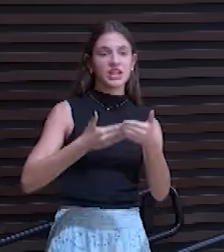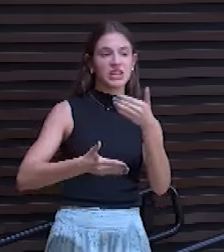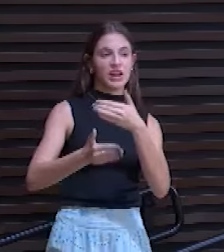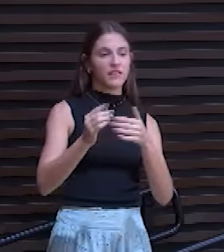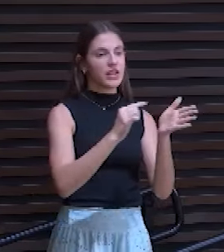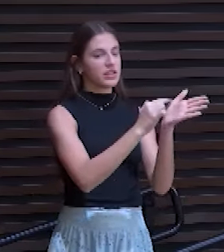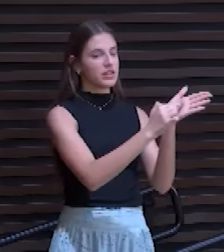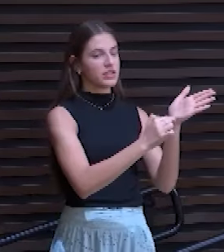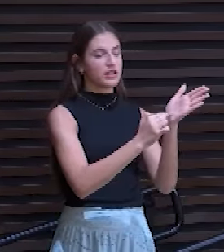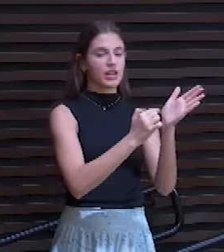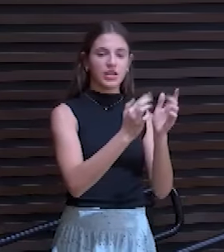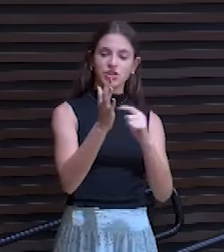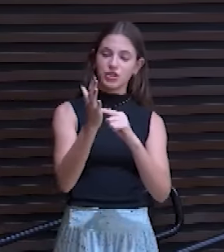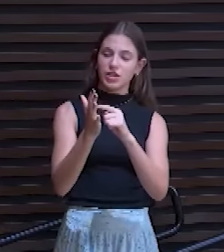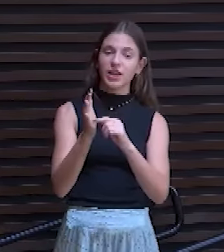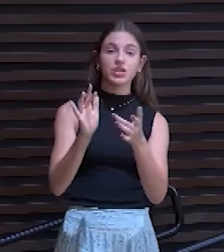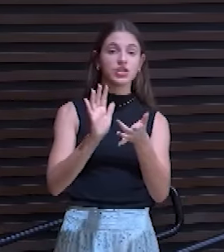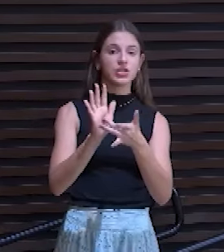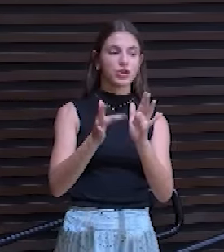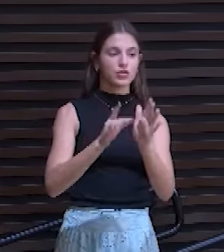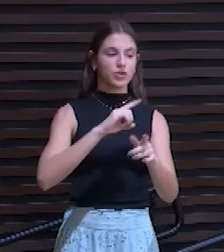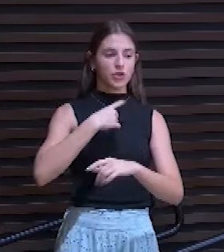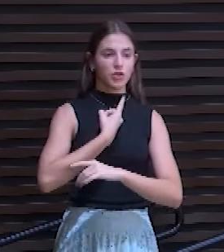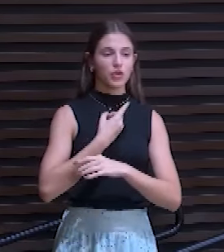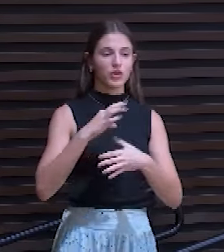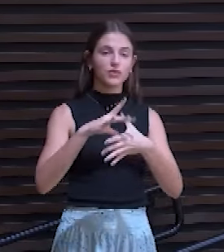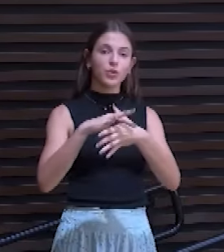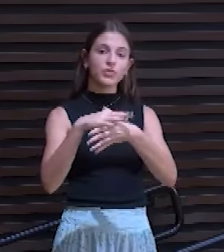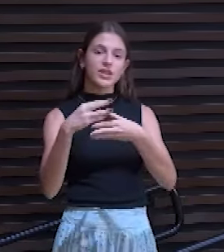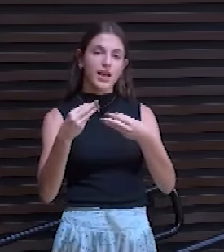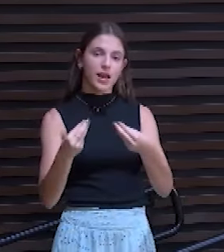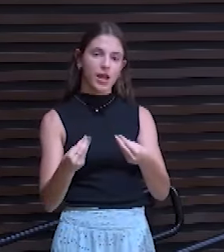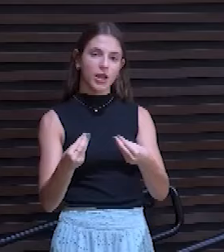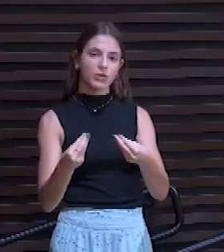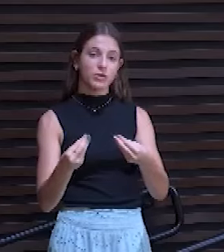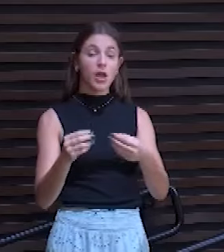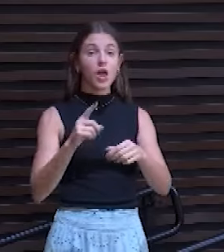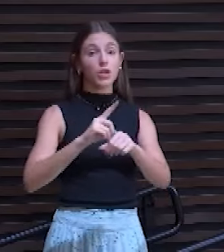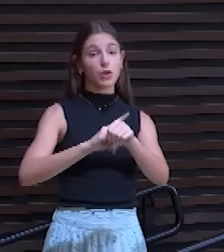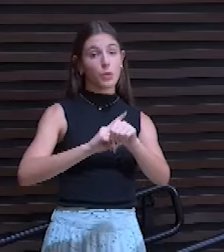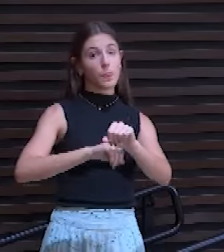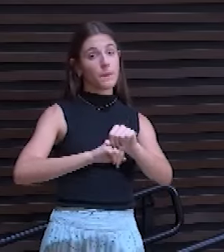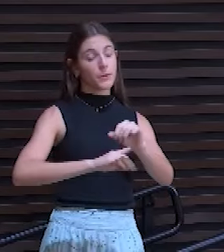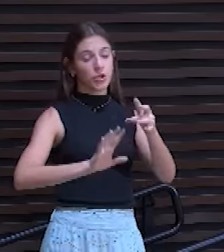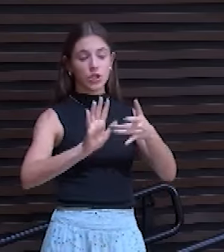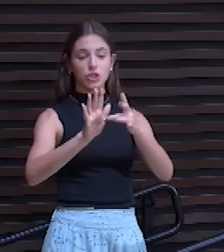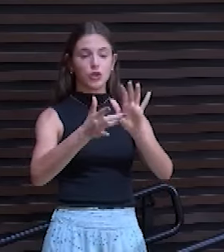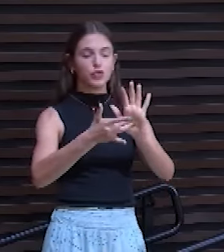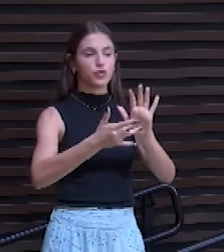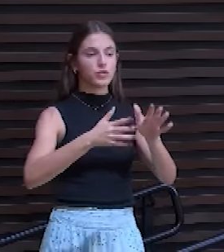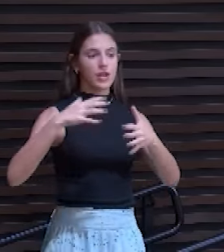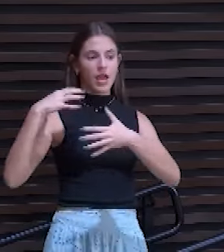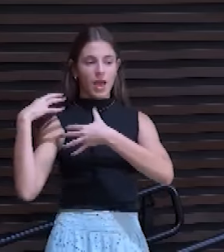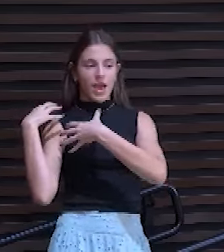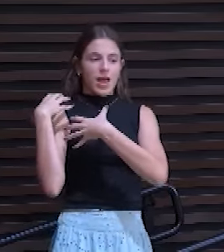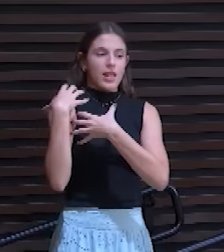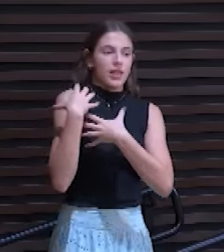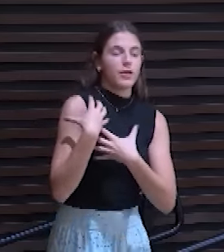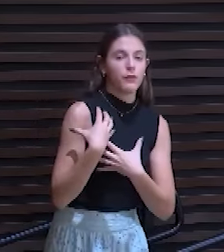fostes sarados. Presta atenção. Carregando ou levando, como diz a outra versão, Ele